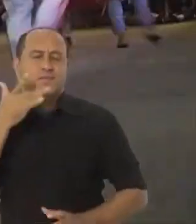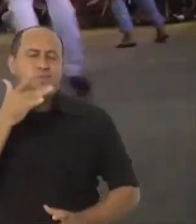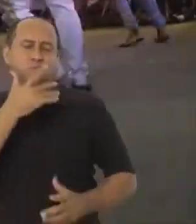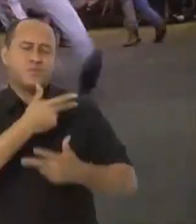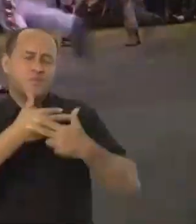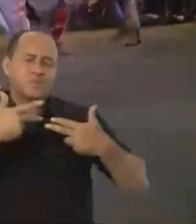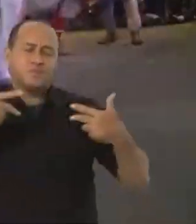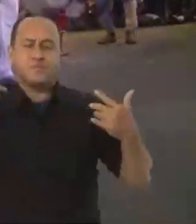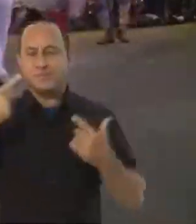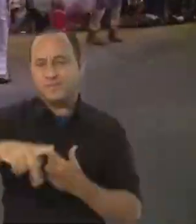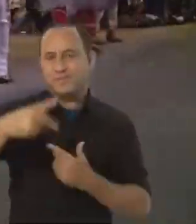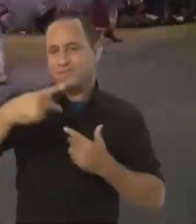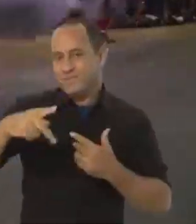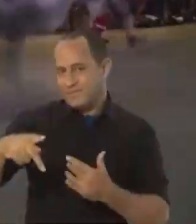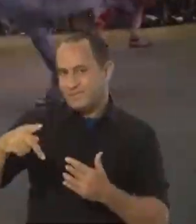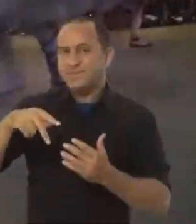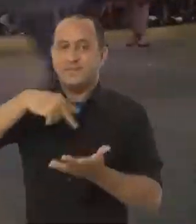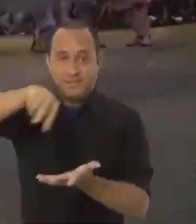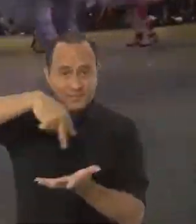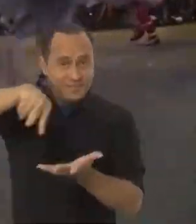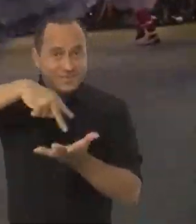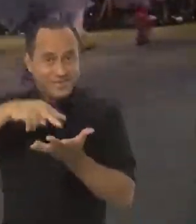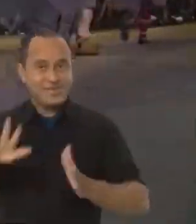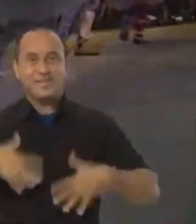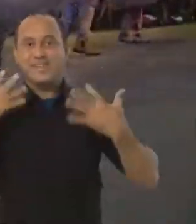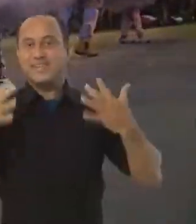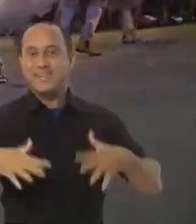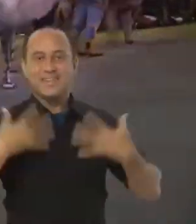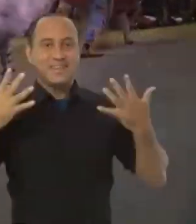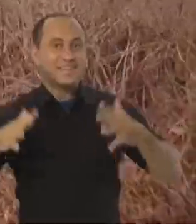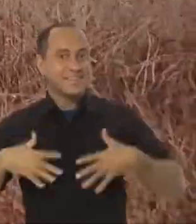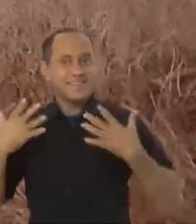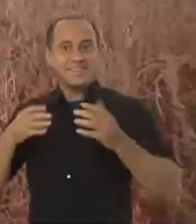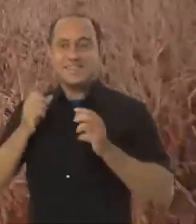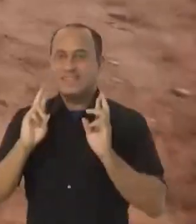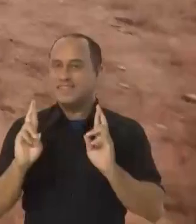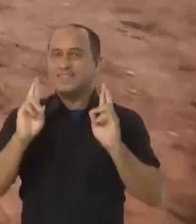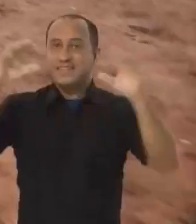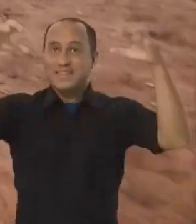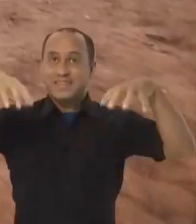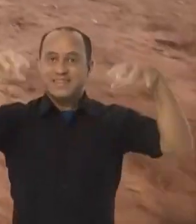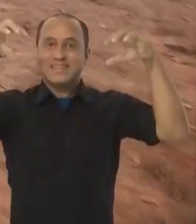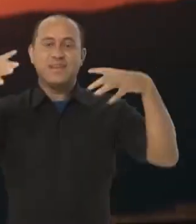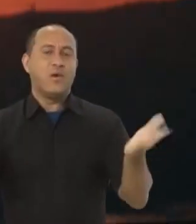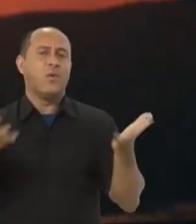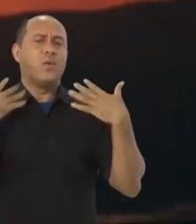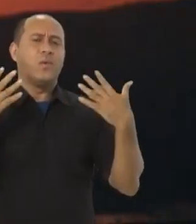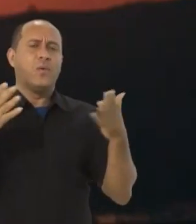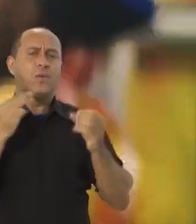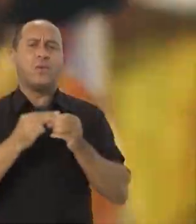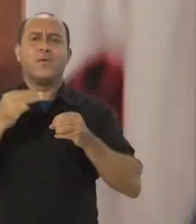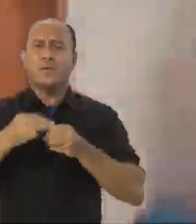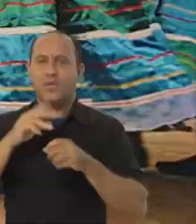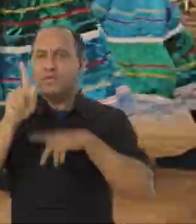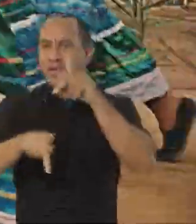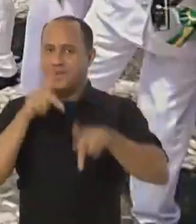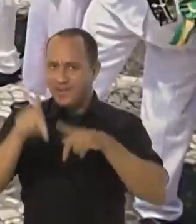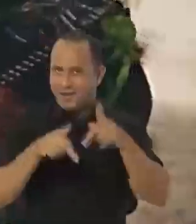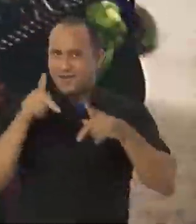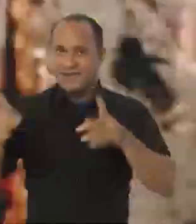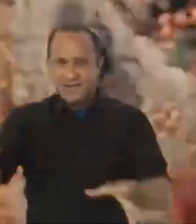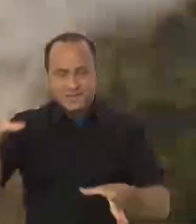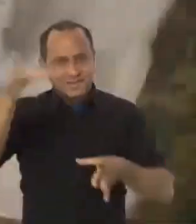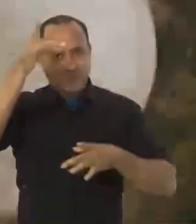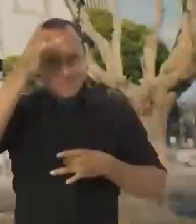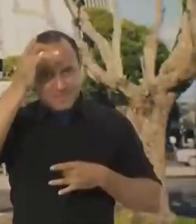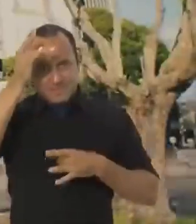Sabor da muqueca, pé na romaria. Arrasta pra trás a nossa alegria. Esperando a chuva, calor no sertão. O nosso povo é